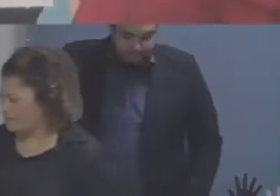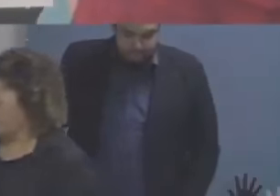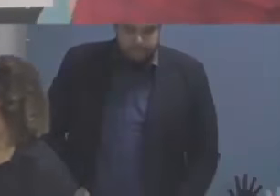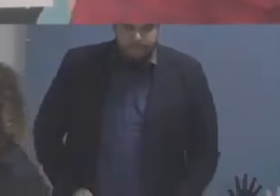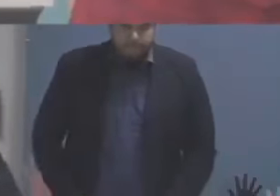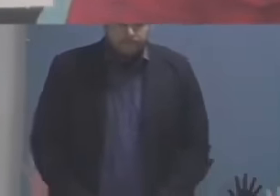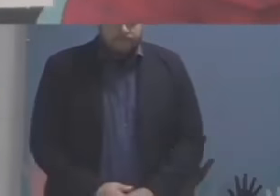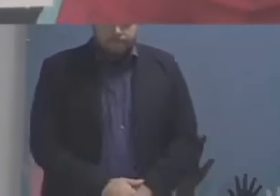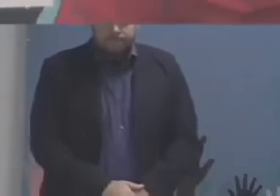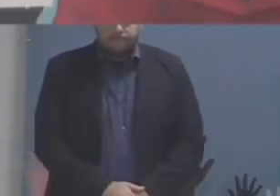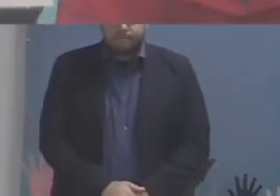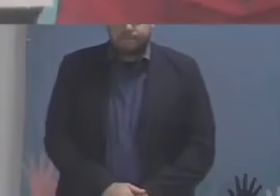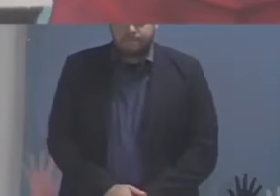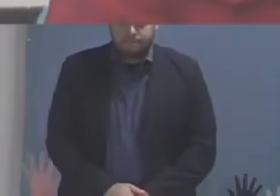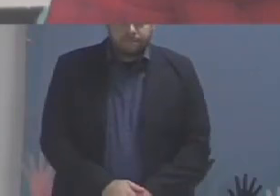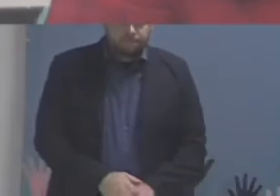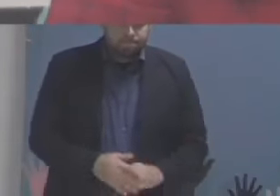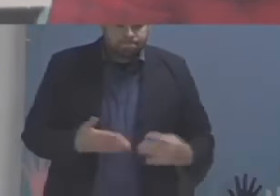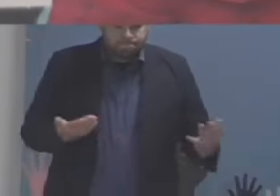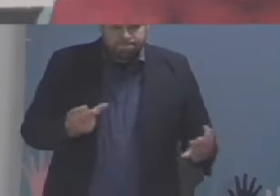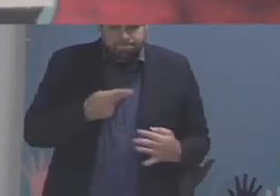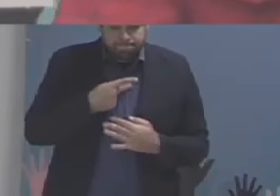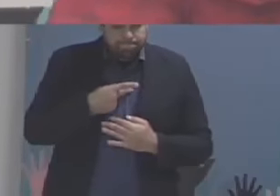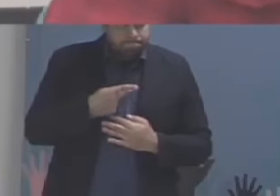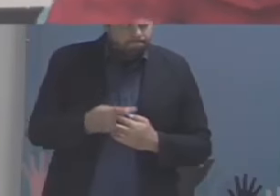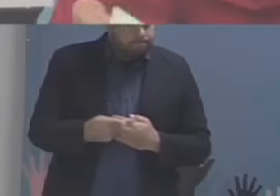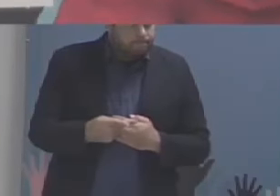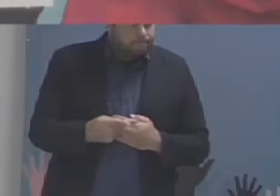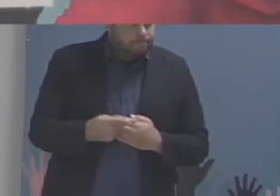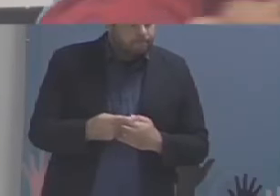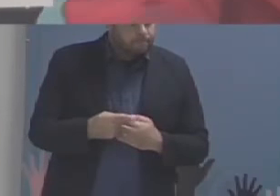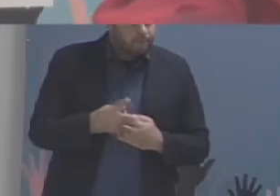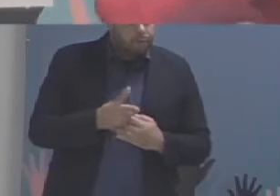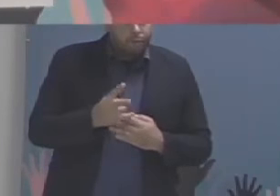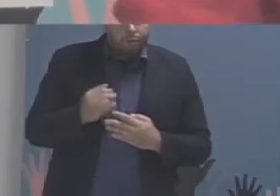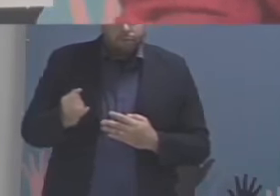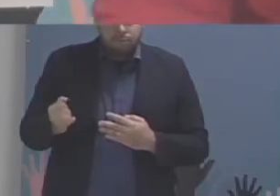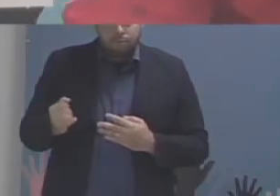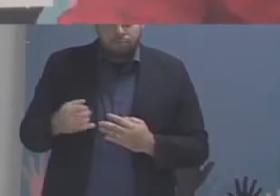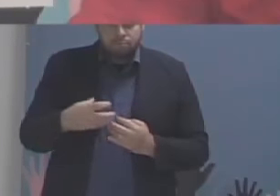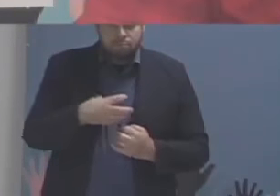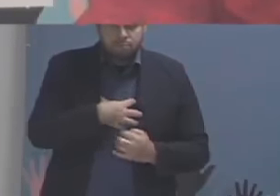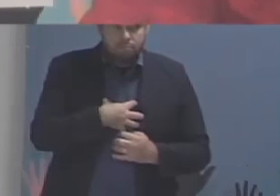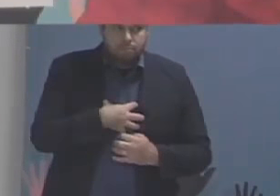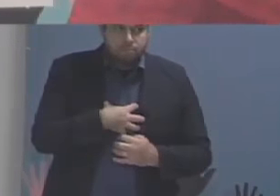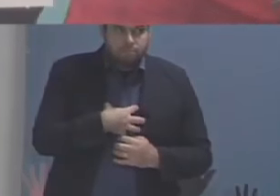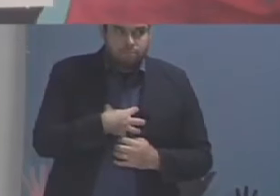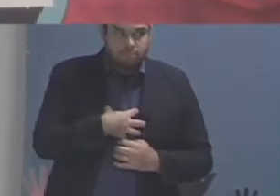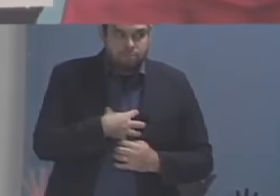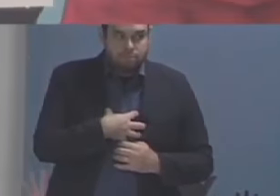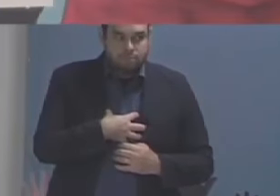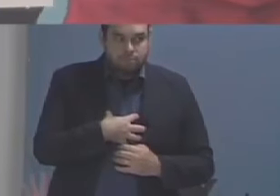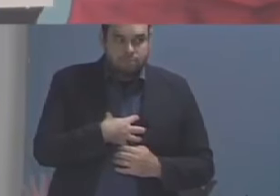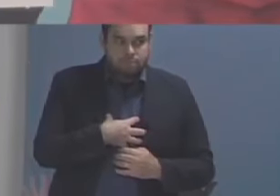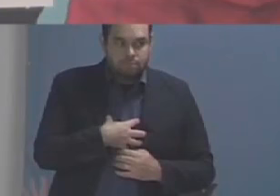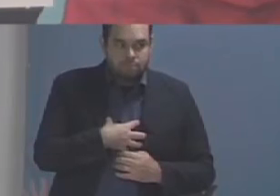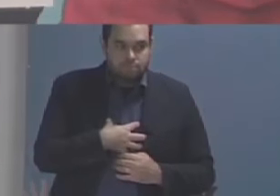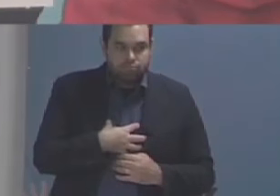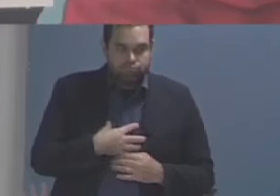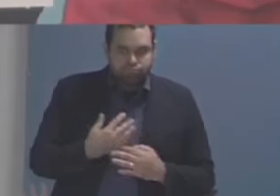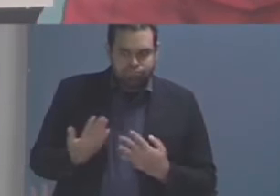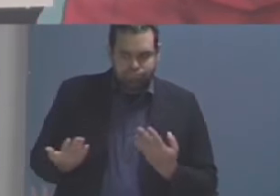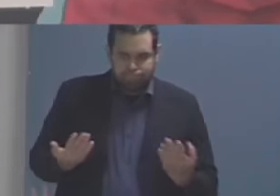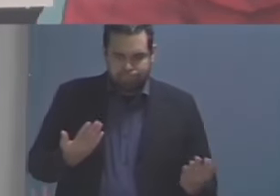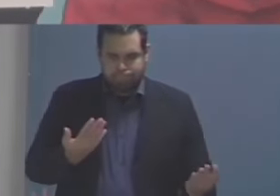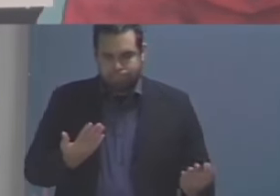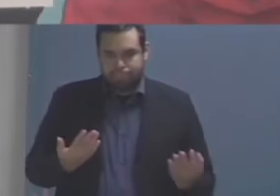que eu queria dizer que eu estou aqui e saio daqui talvez com um sentimento, com uma certa ambiguidade,